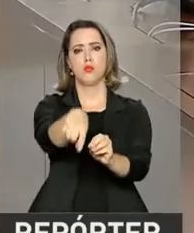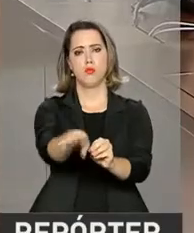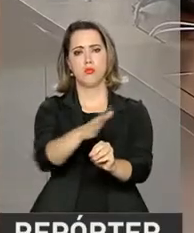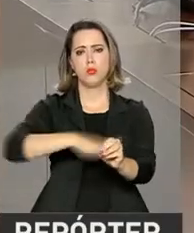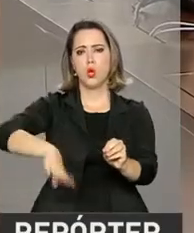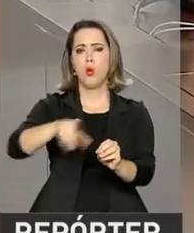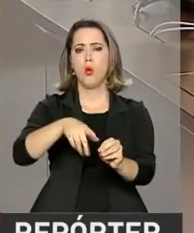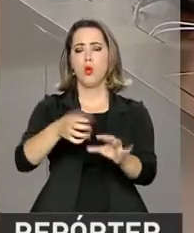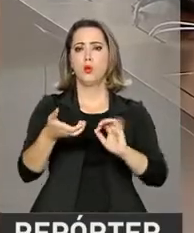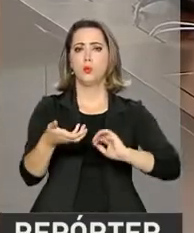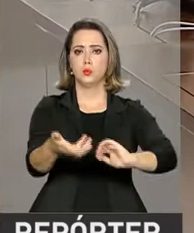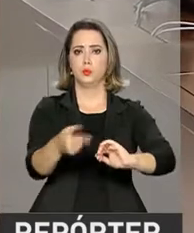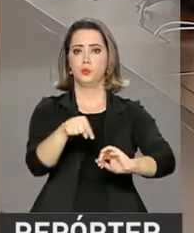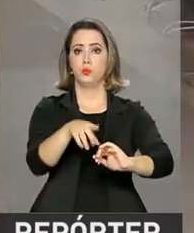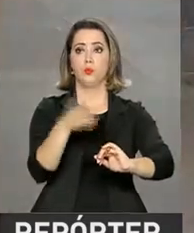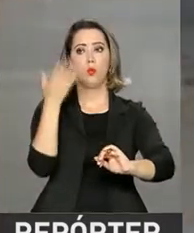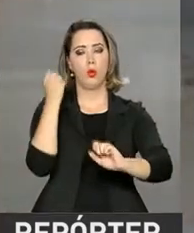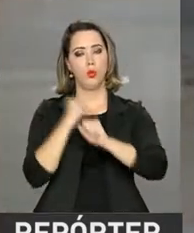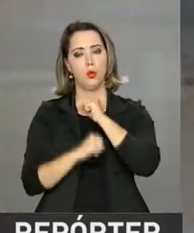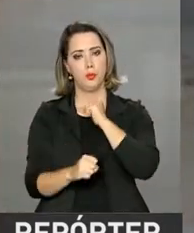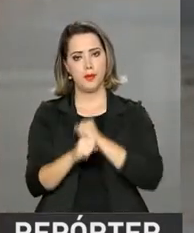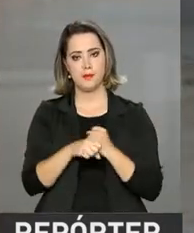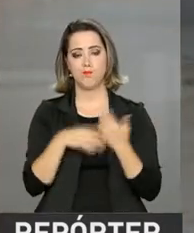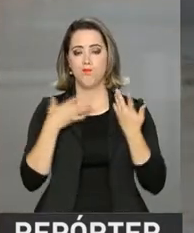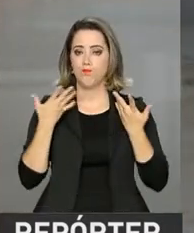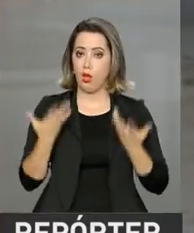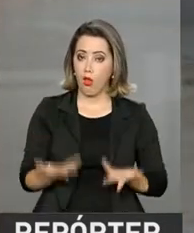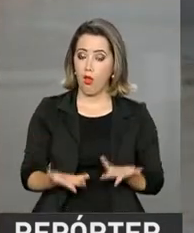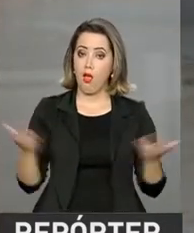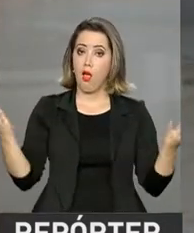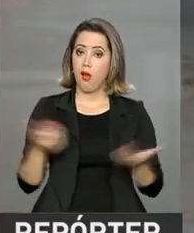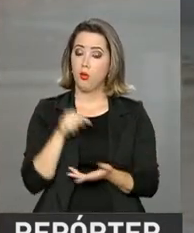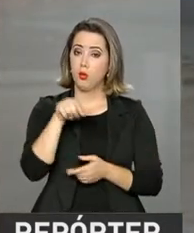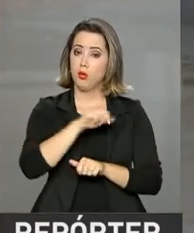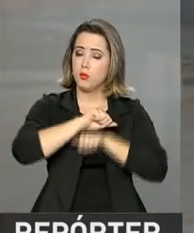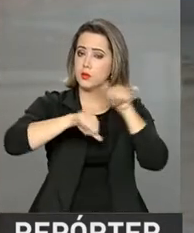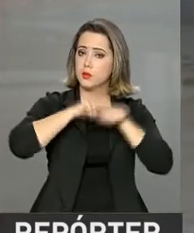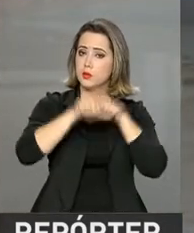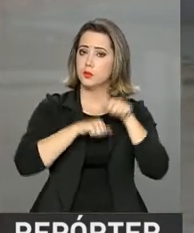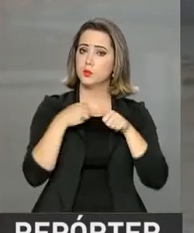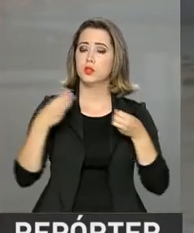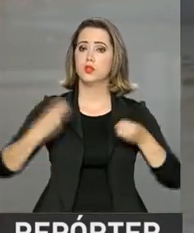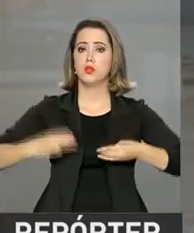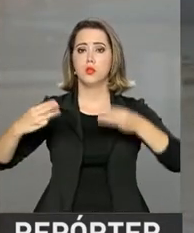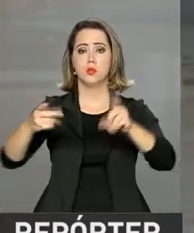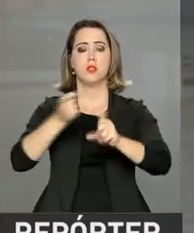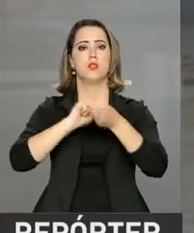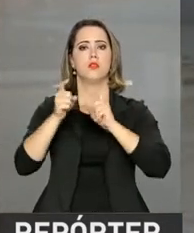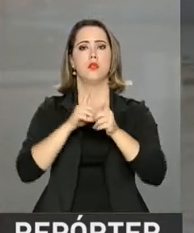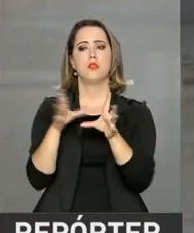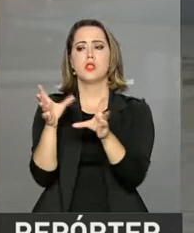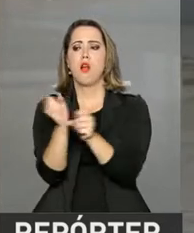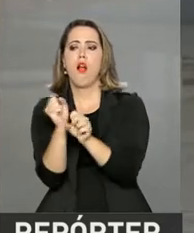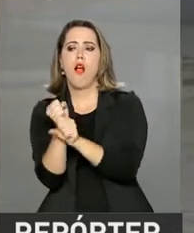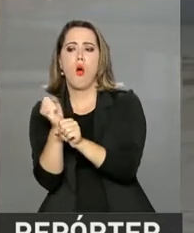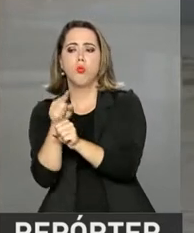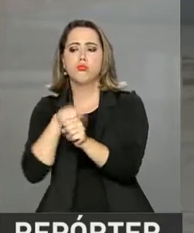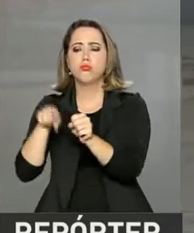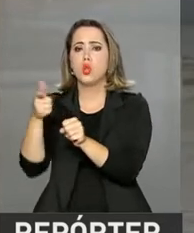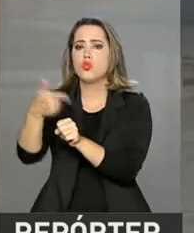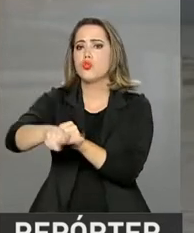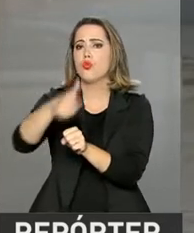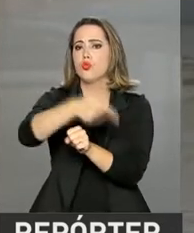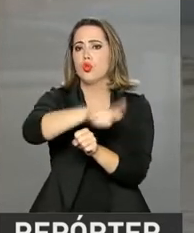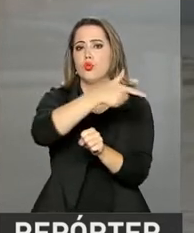nacional no fim do ano passado com essas mudanças o ministério da fazenda está refazendo os cálculos agora a previsão